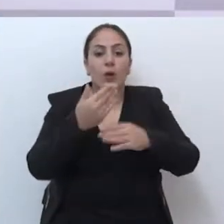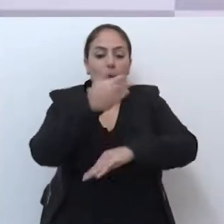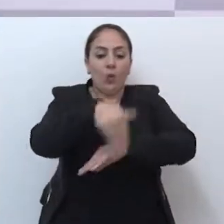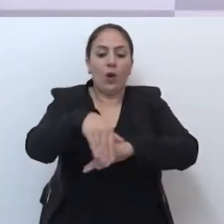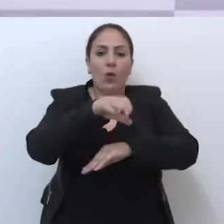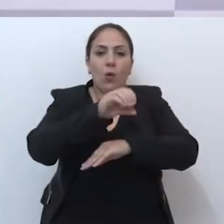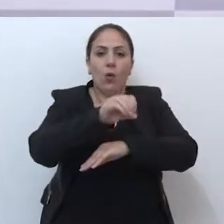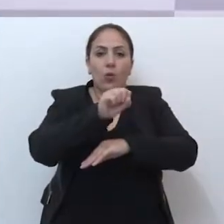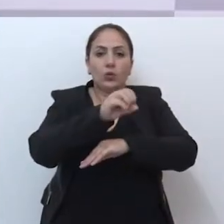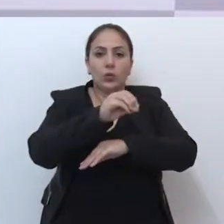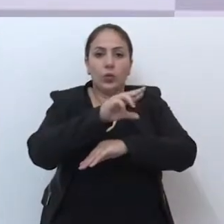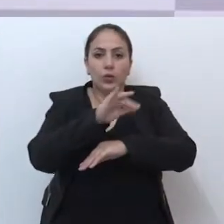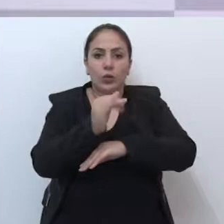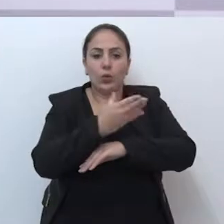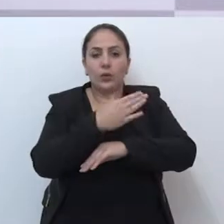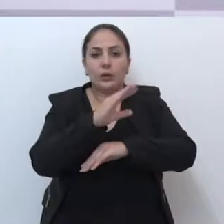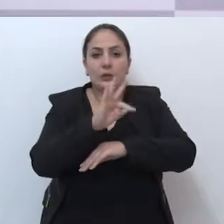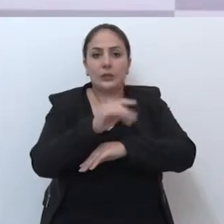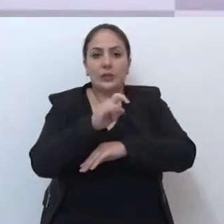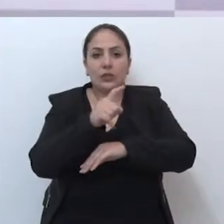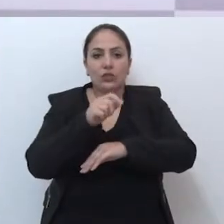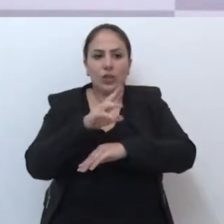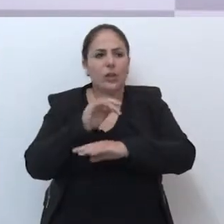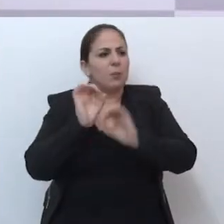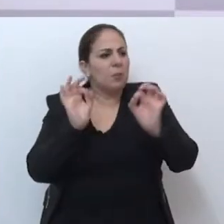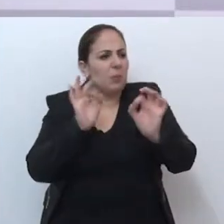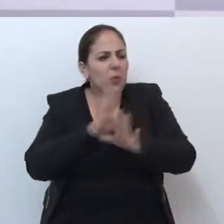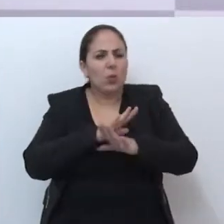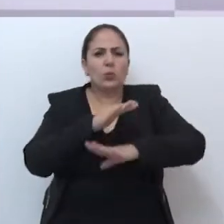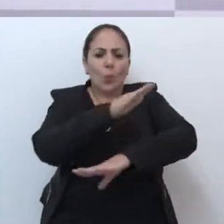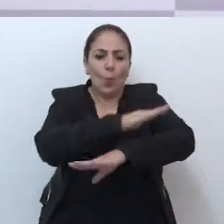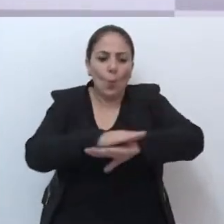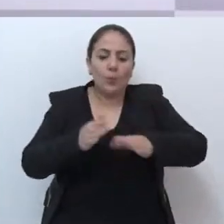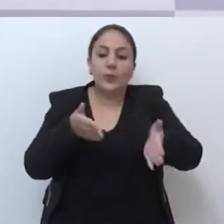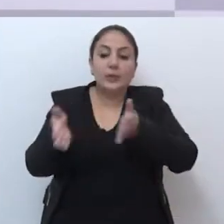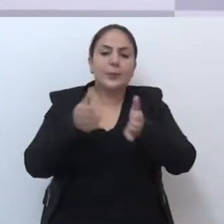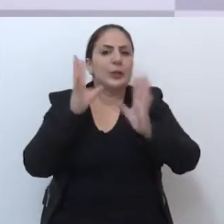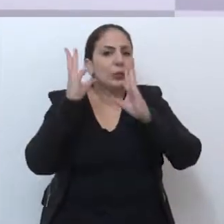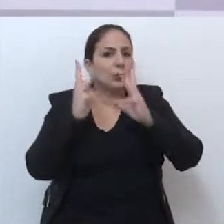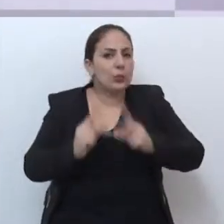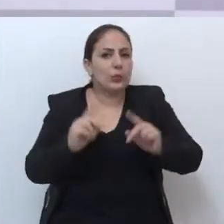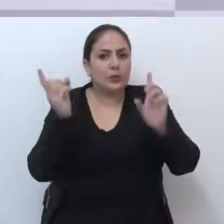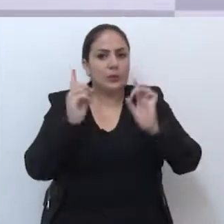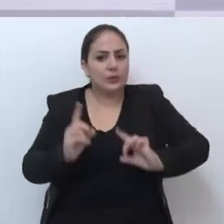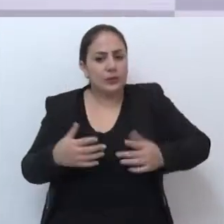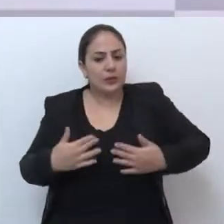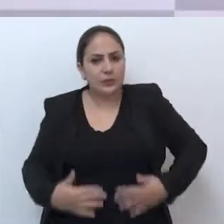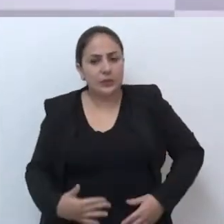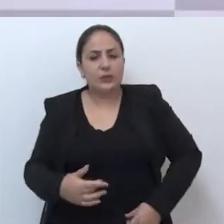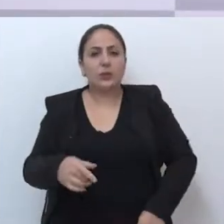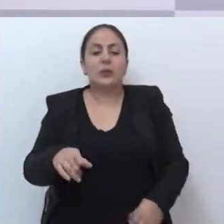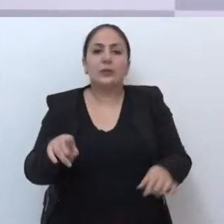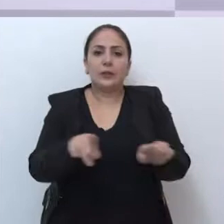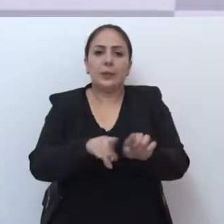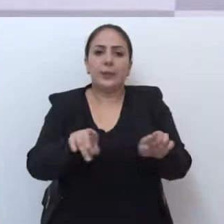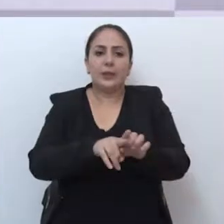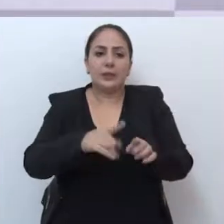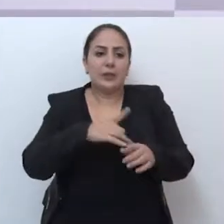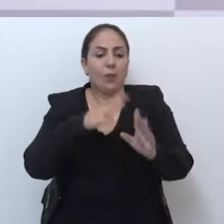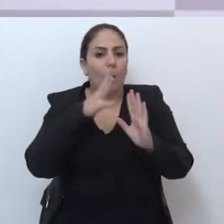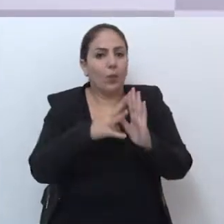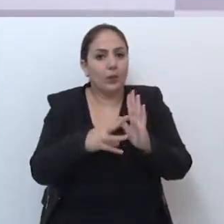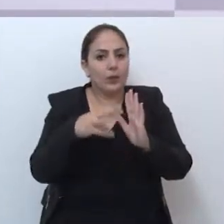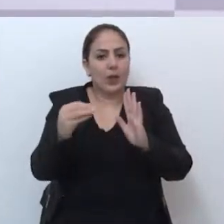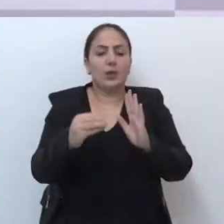rua Osório Teixeira, né? Umas maravilhas, com calçada, com acessibilidade para deficiente físico, até ficou